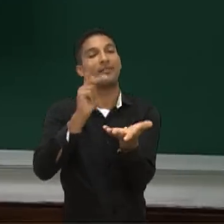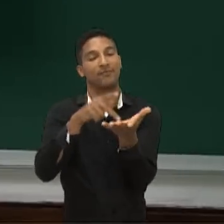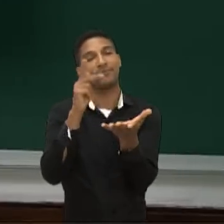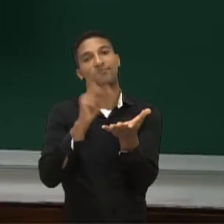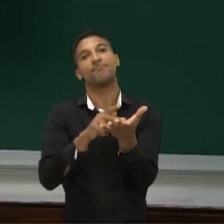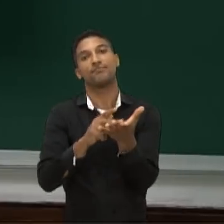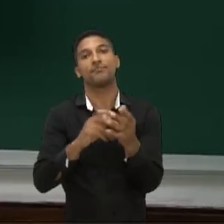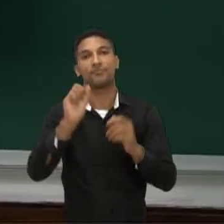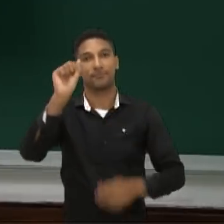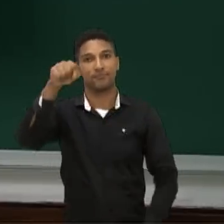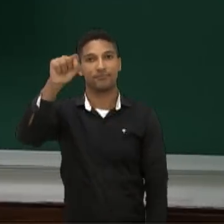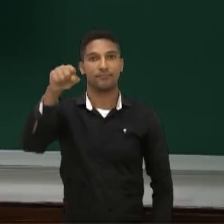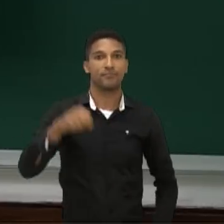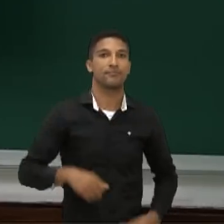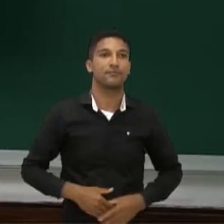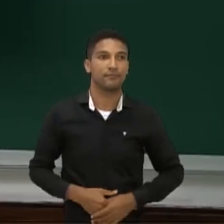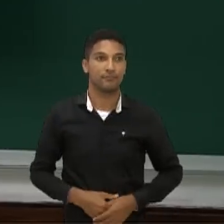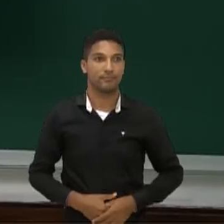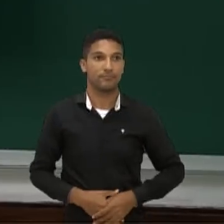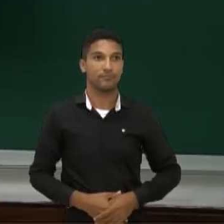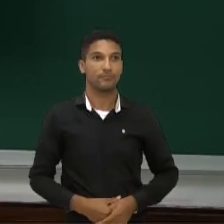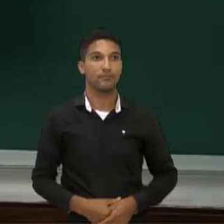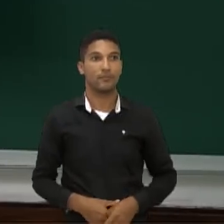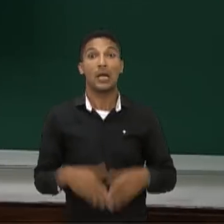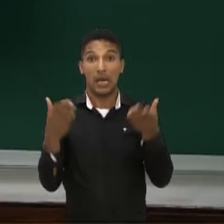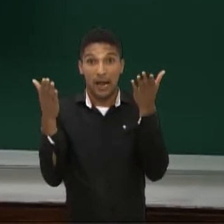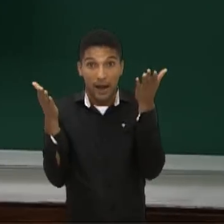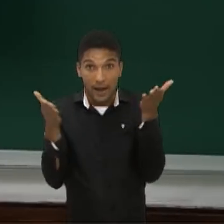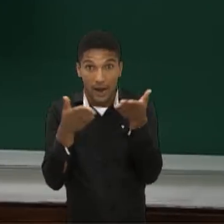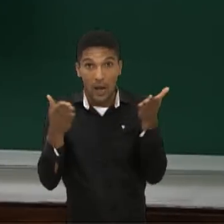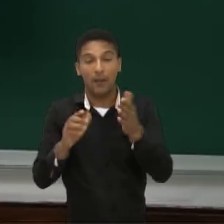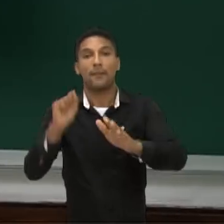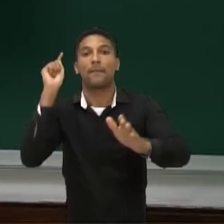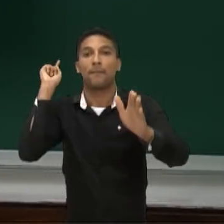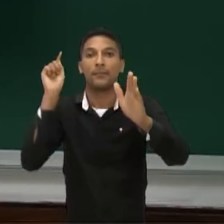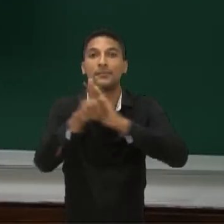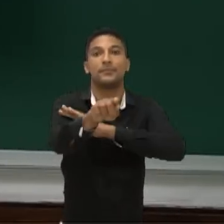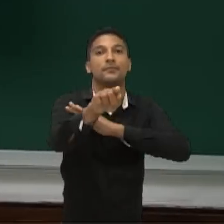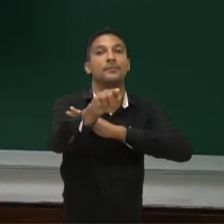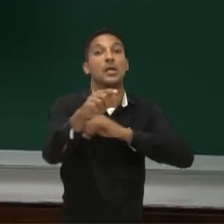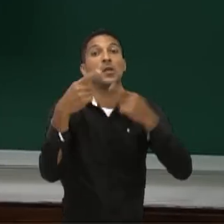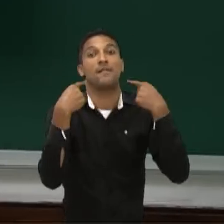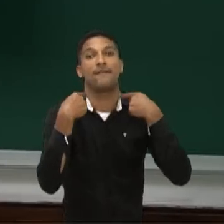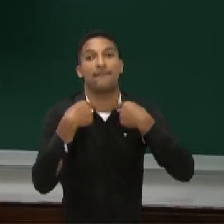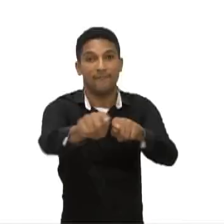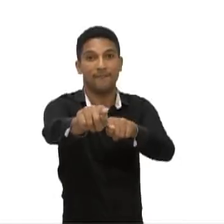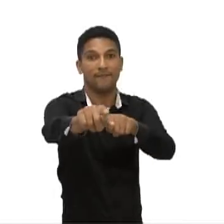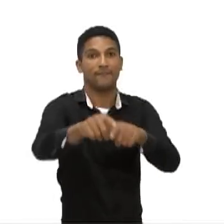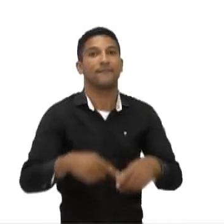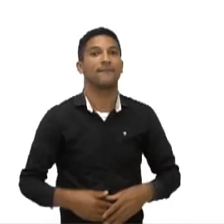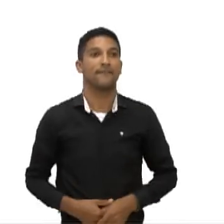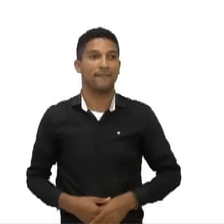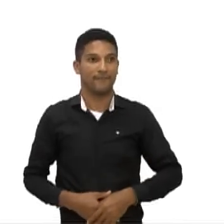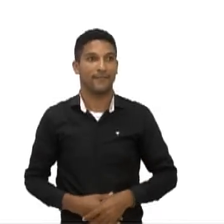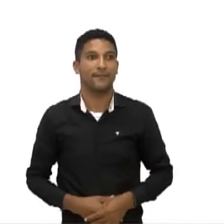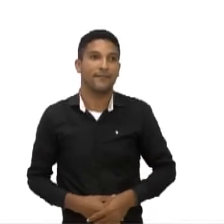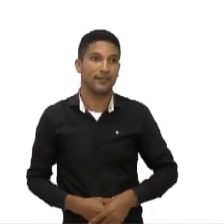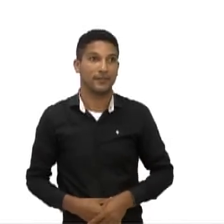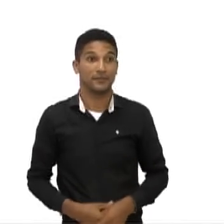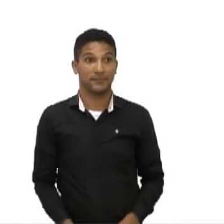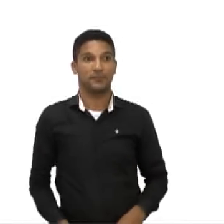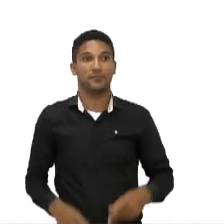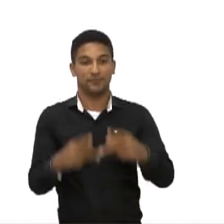verdadeira, tá, pessoal? Então, agora eu tenho um desafio aqui para vocês, tá? Olha só, qual é a medida do lado